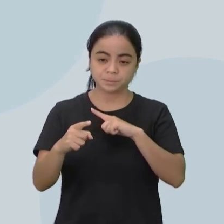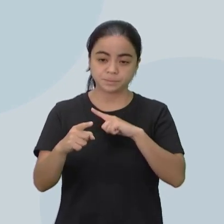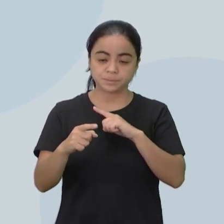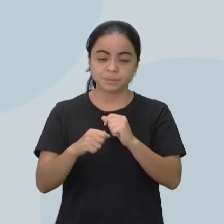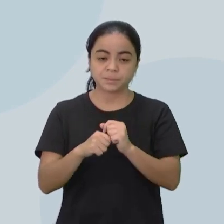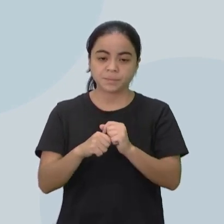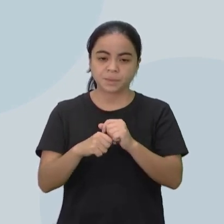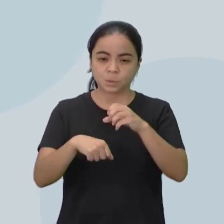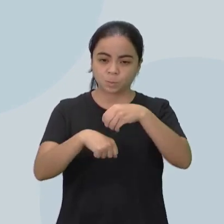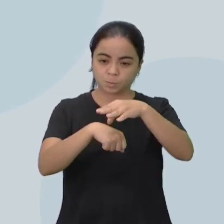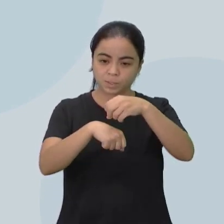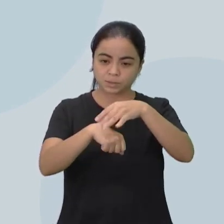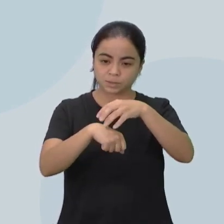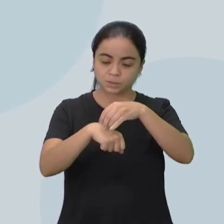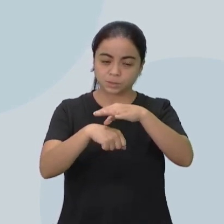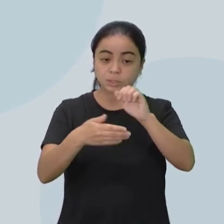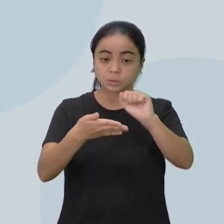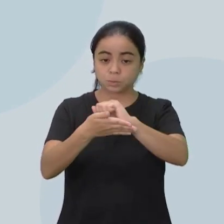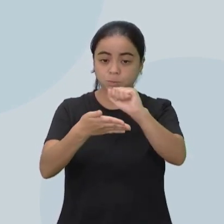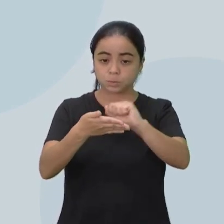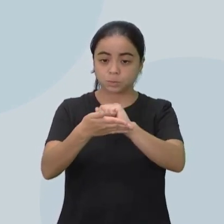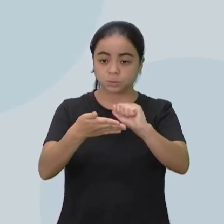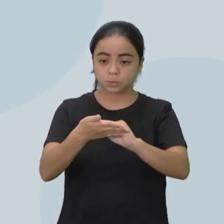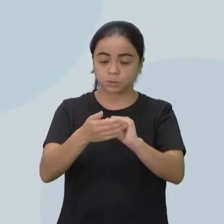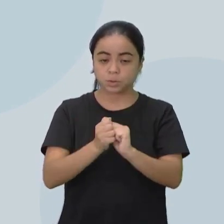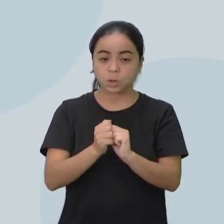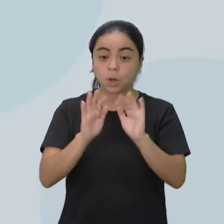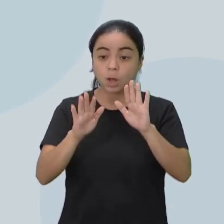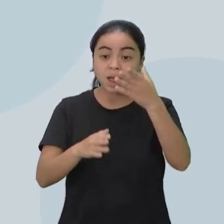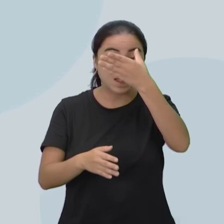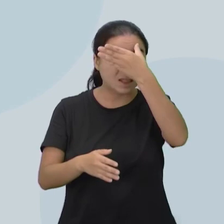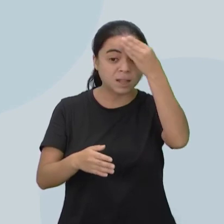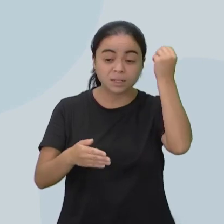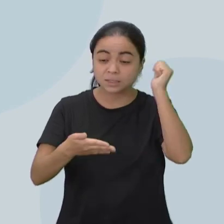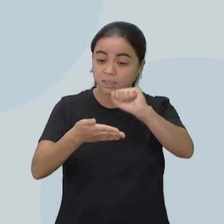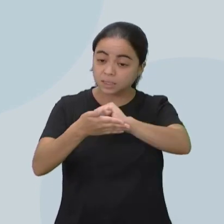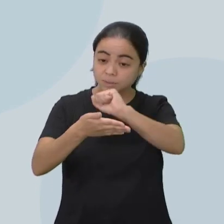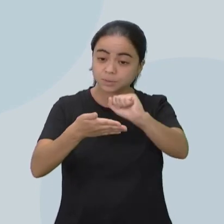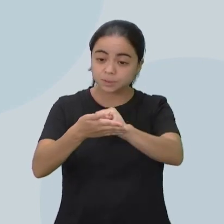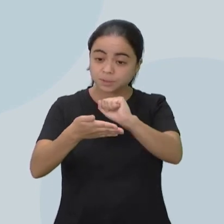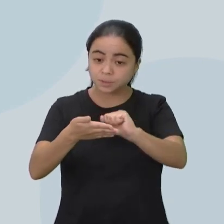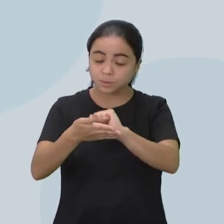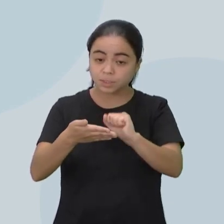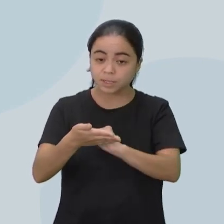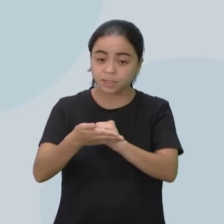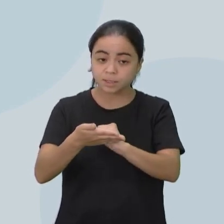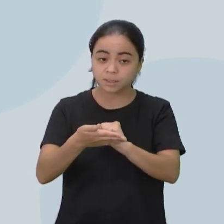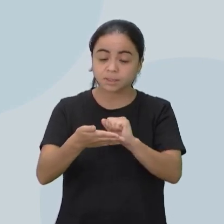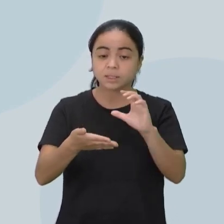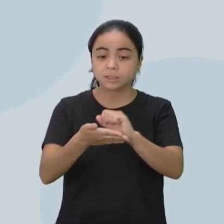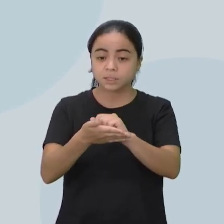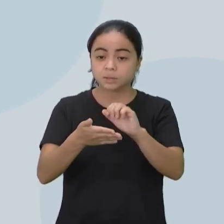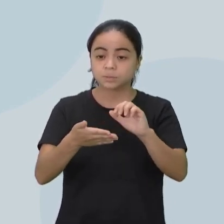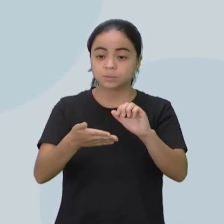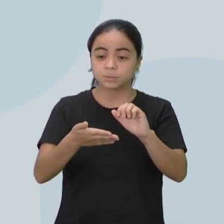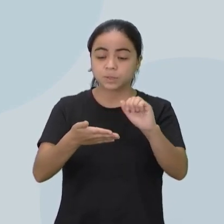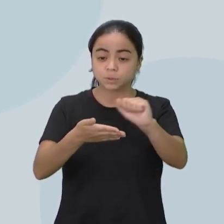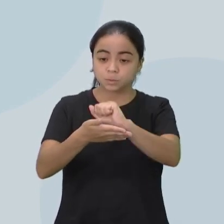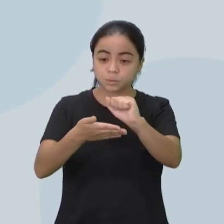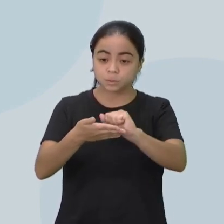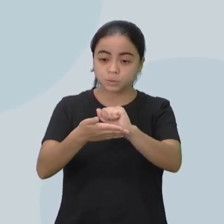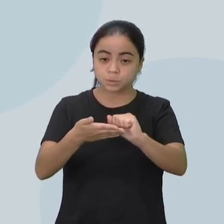para vocês do diário. Não se esqueça do seu diário de boro. Registre em seu diário os percursos